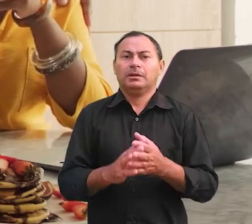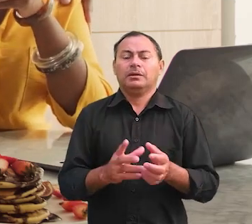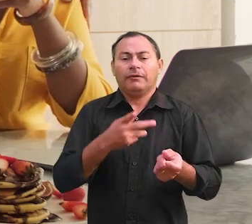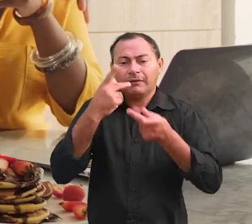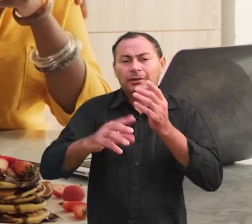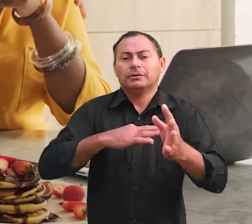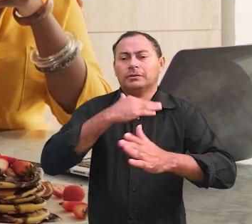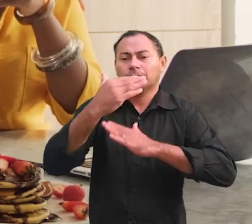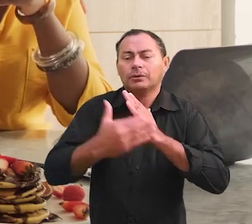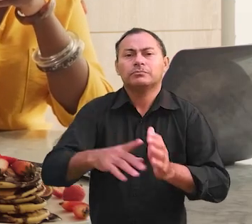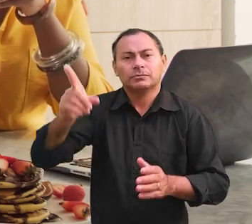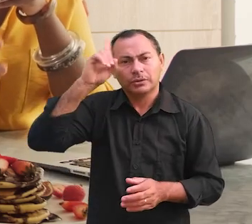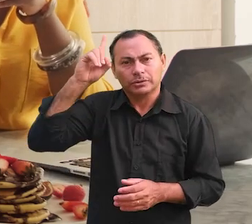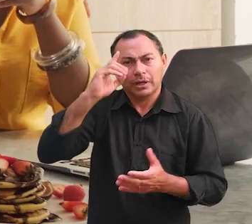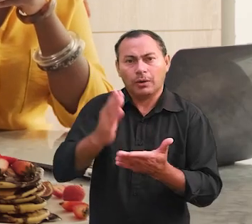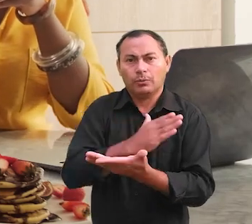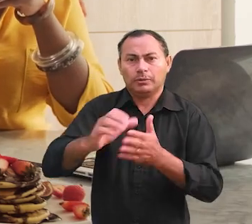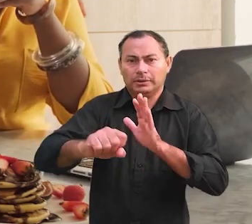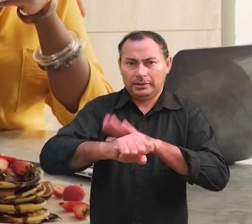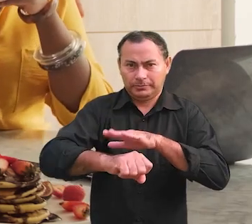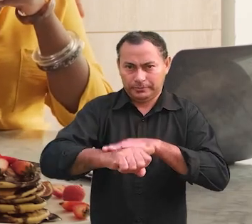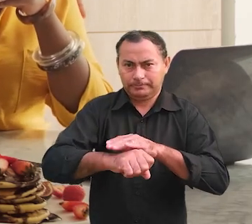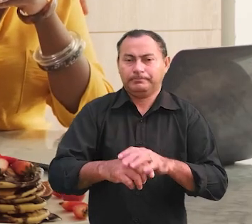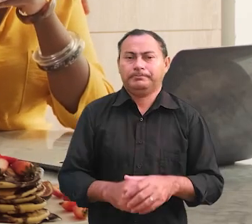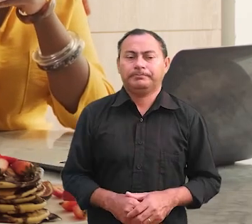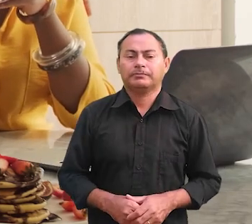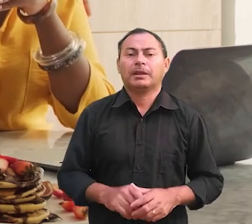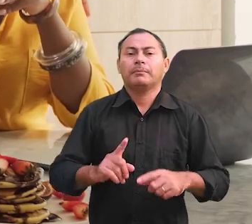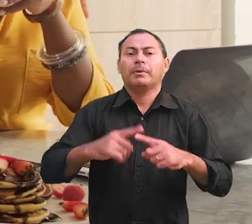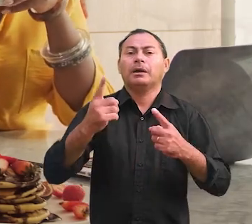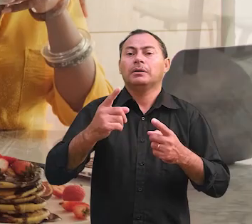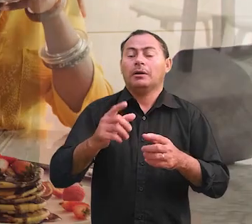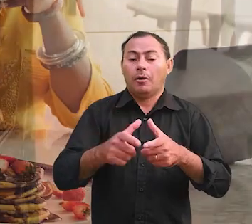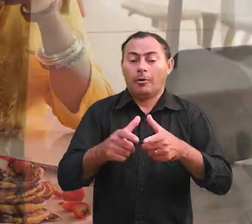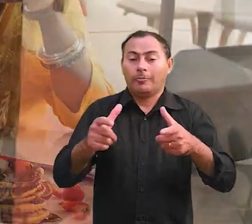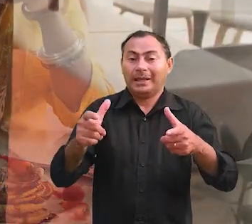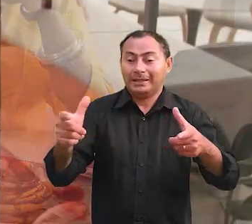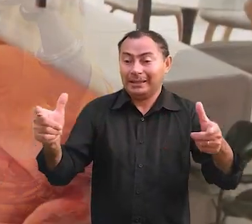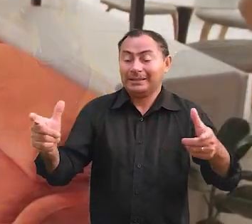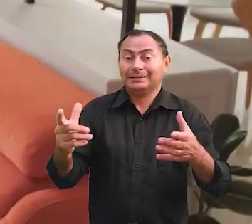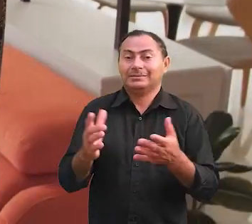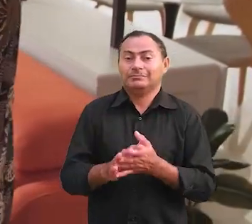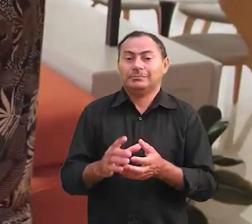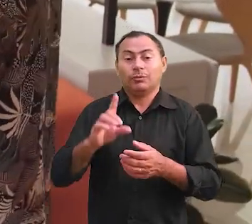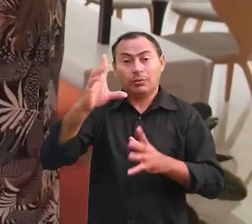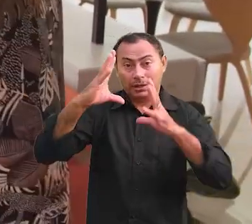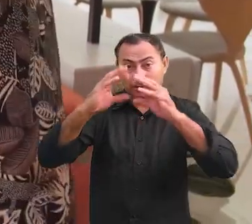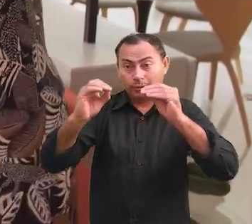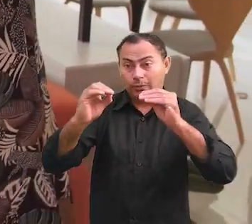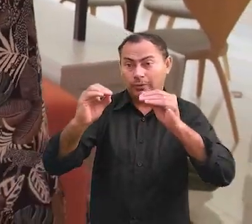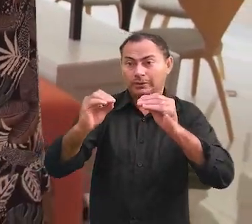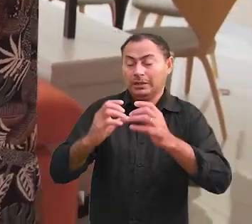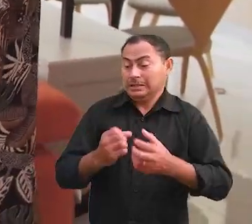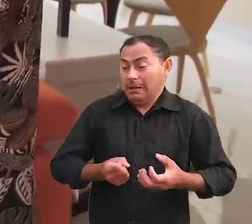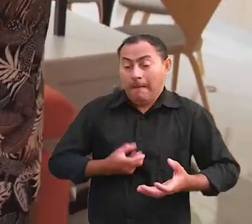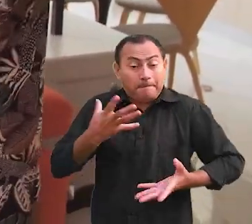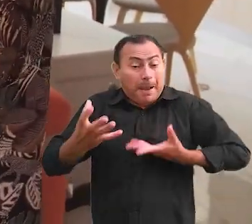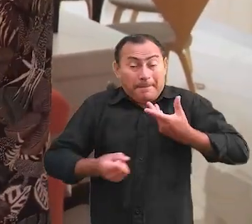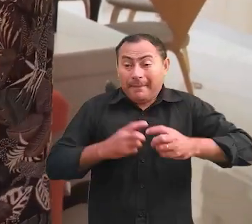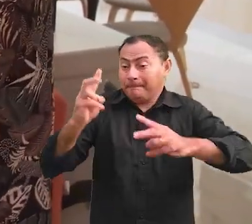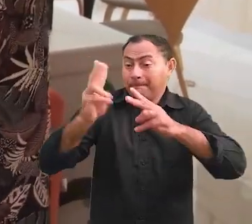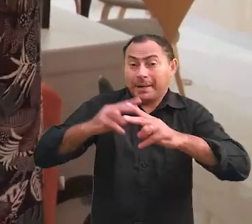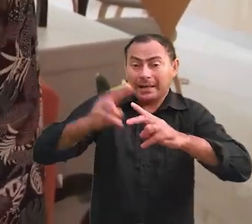isso se repetiu todos os dias por algum tempo só que foi aumentando e em uma noite os dois